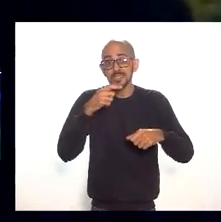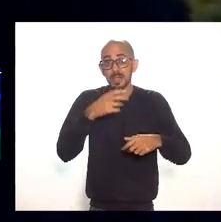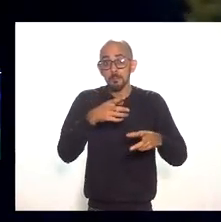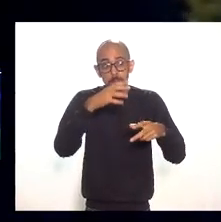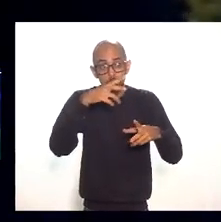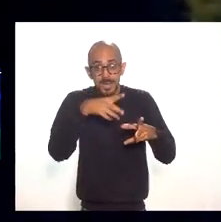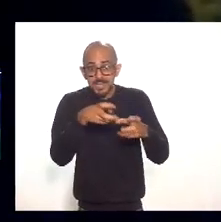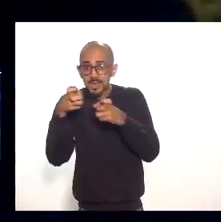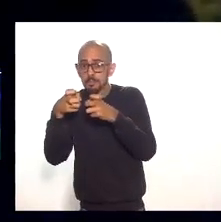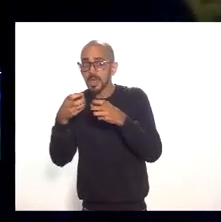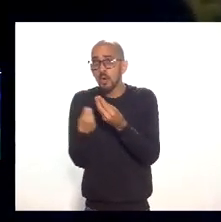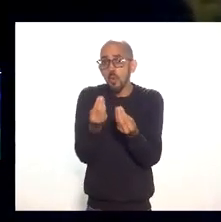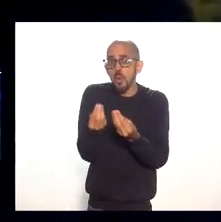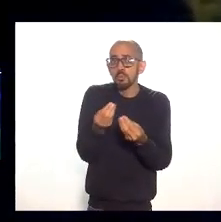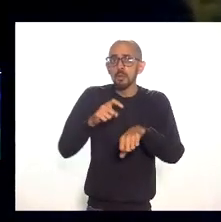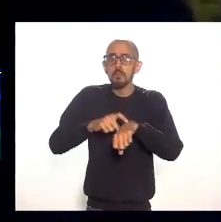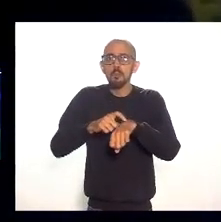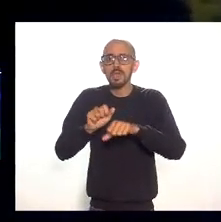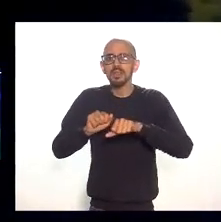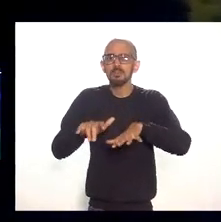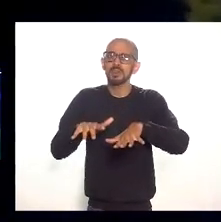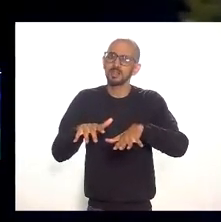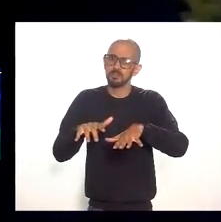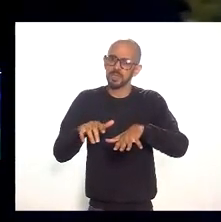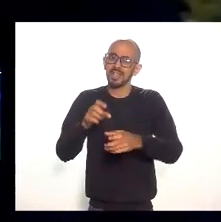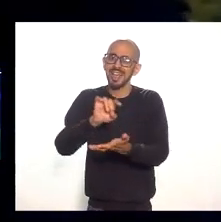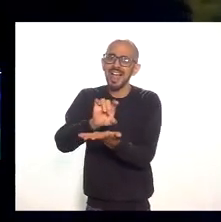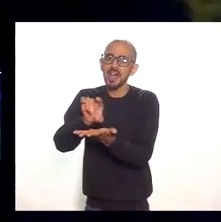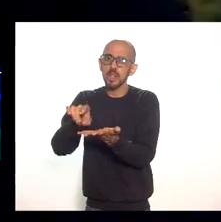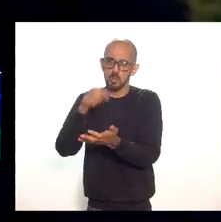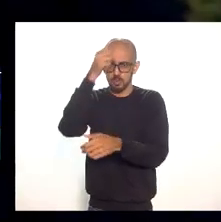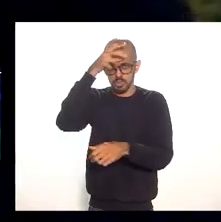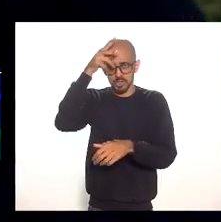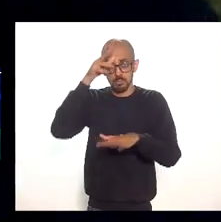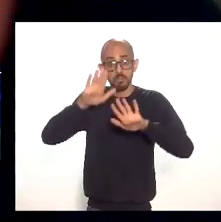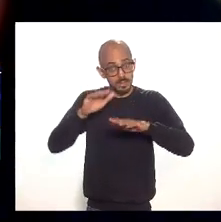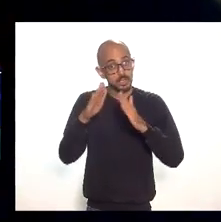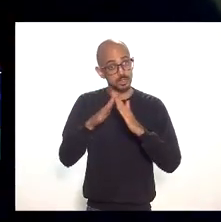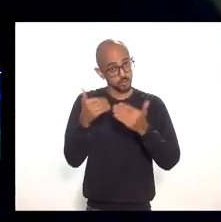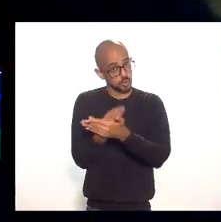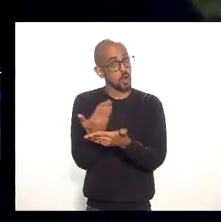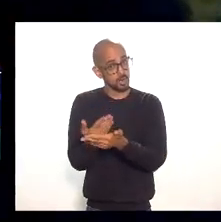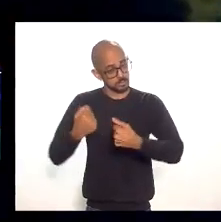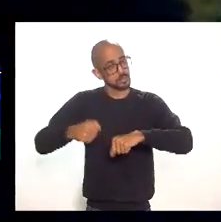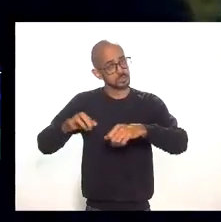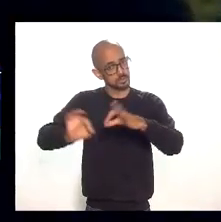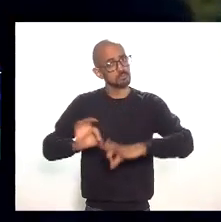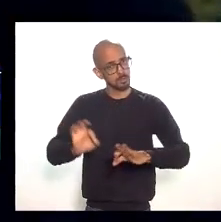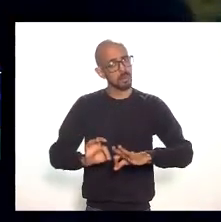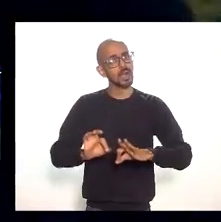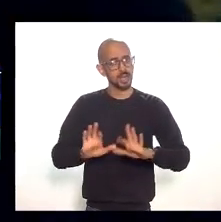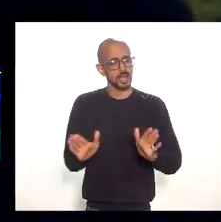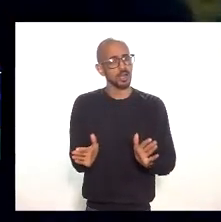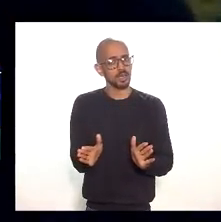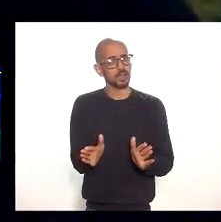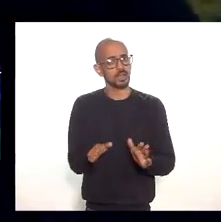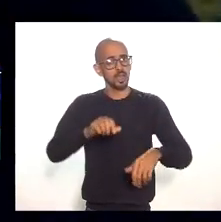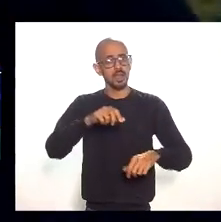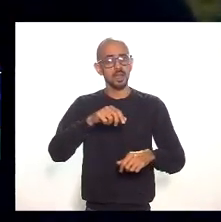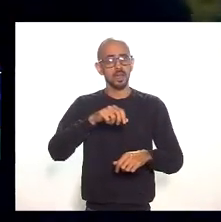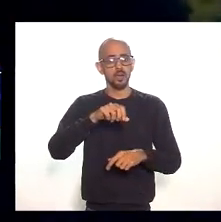as escolas começarem a se preparar para poder receber os alunos. Né? O nosso deputado Flávio Serafini já apresentou um projeto de